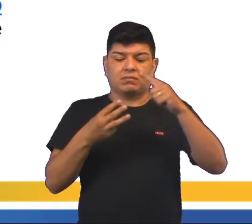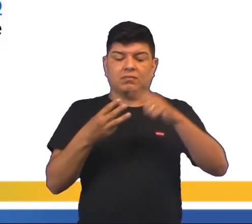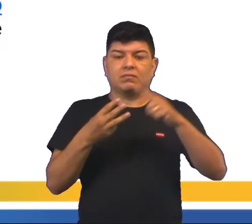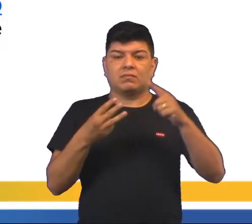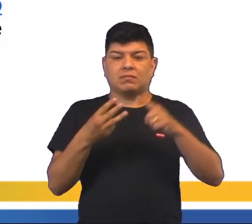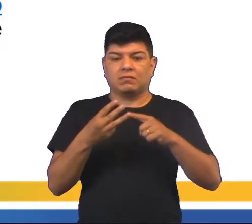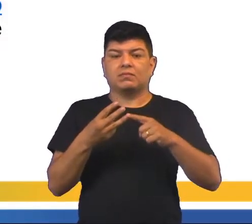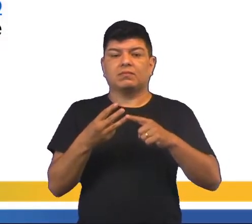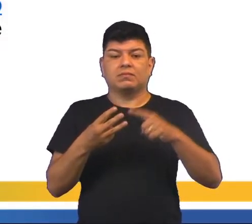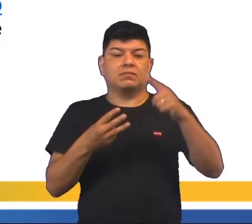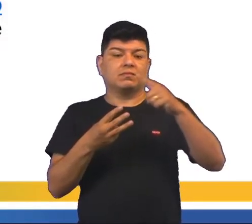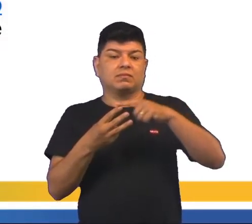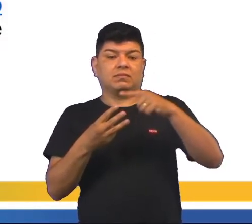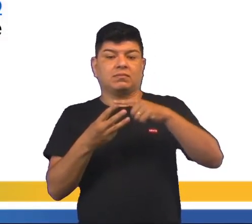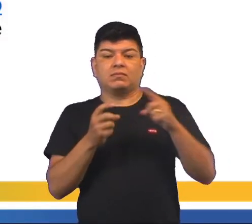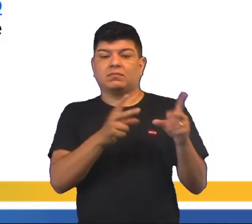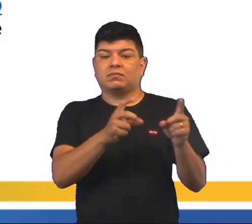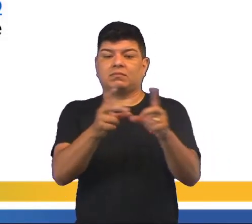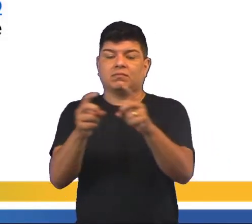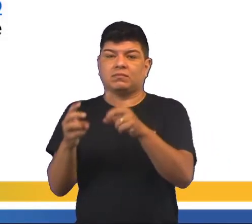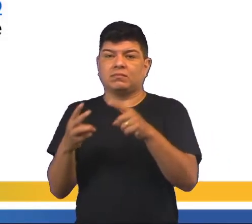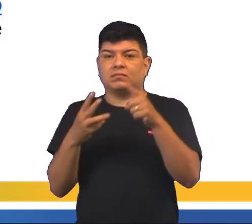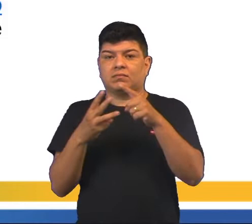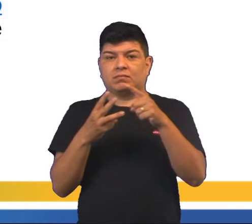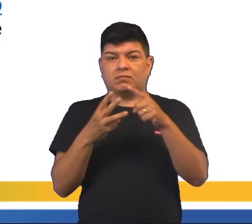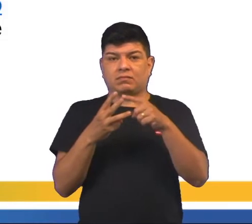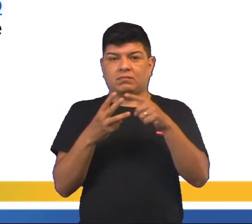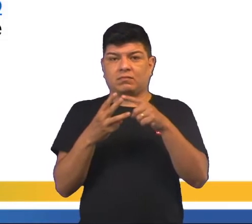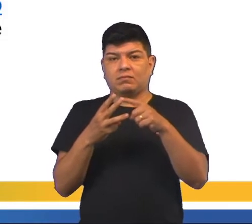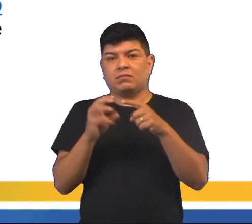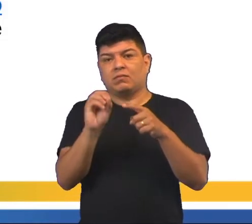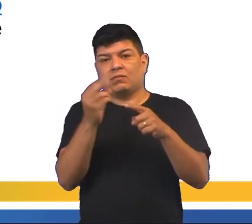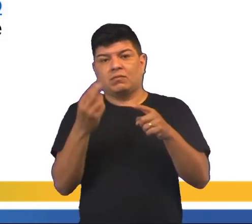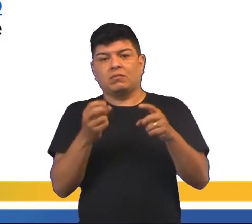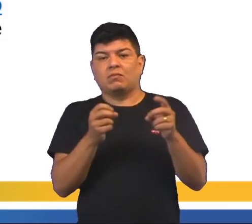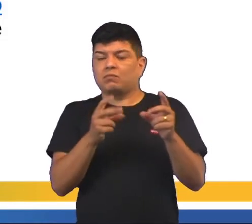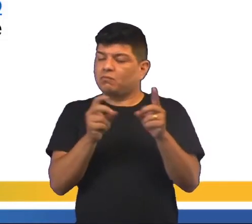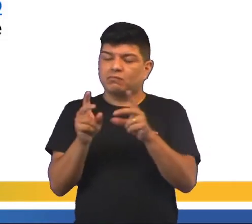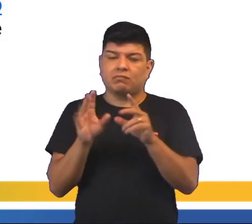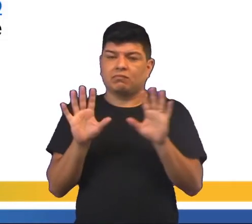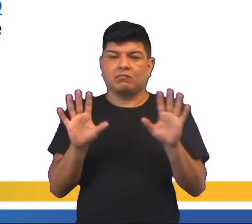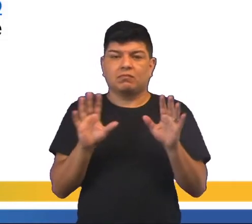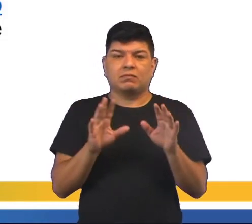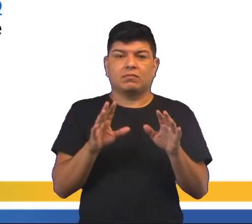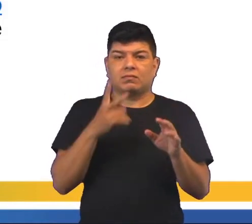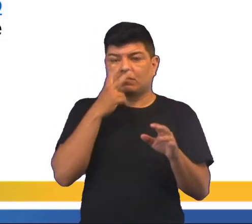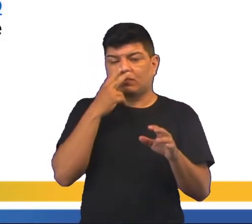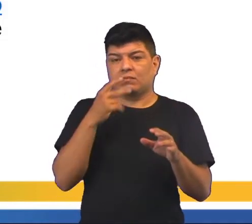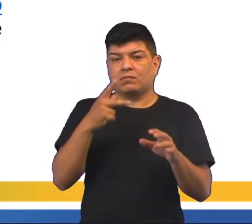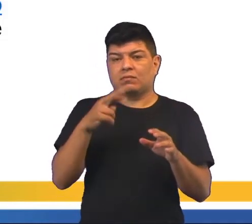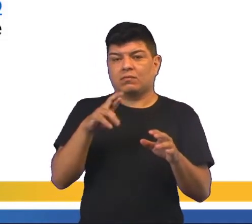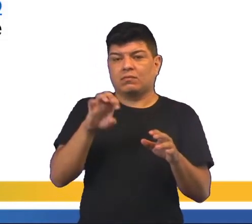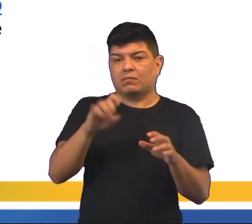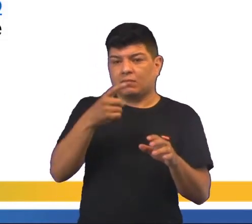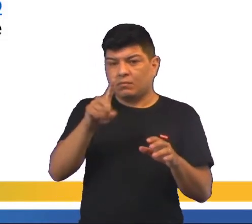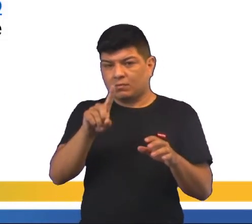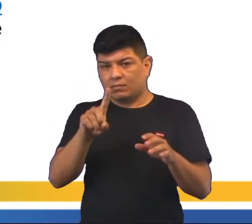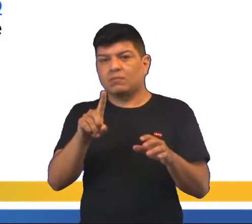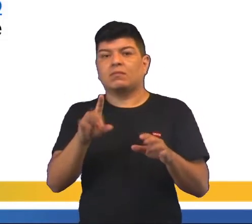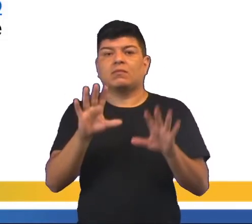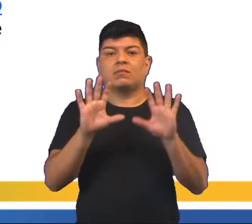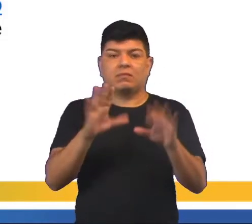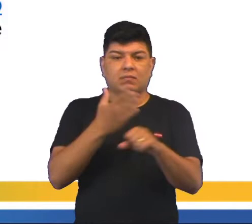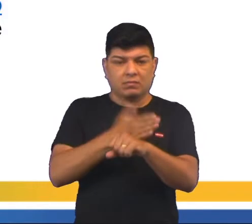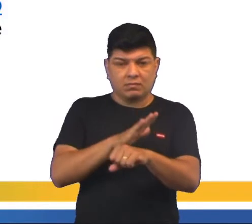né? Essas fases são elas: o capitalismo comercial ou mercantil, né? Que é o pré-capitalismo, justamente